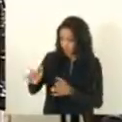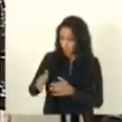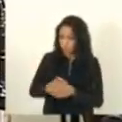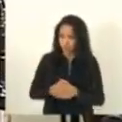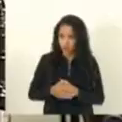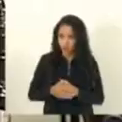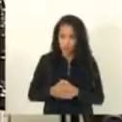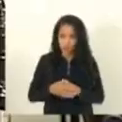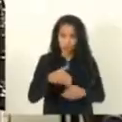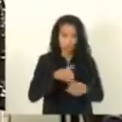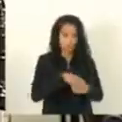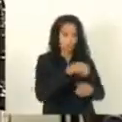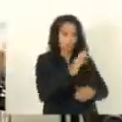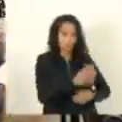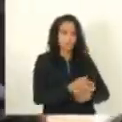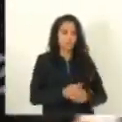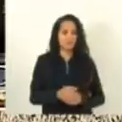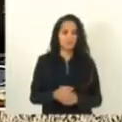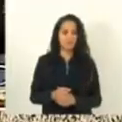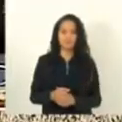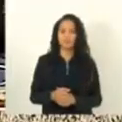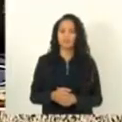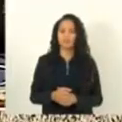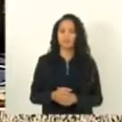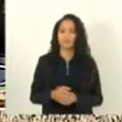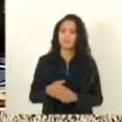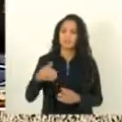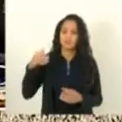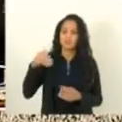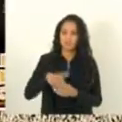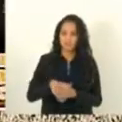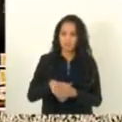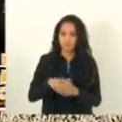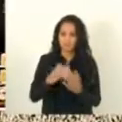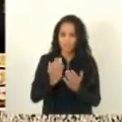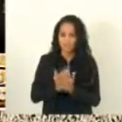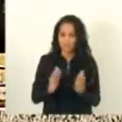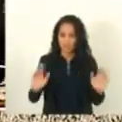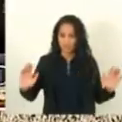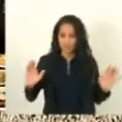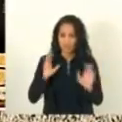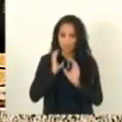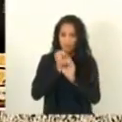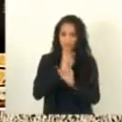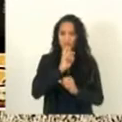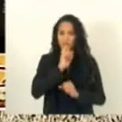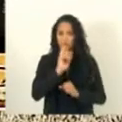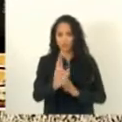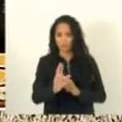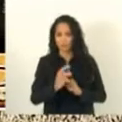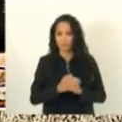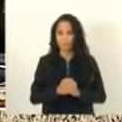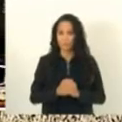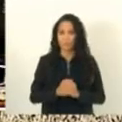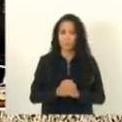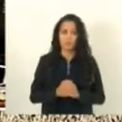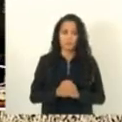enquanto... Já votou. Está encerrada a votação. Passamos, então, ao resultado. Deputado,